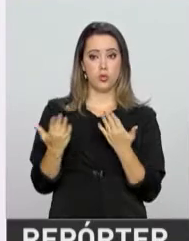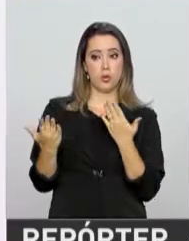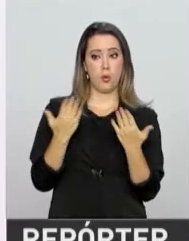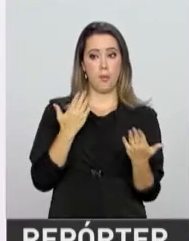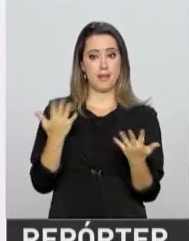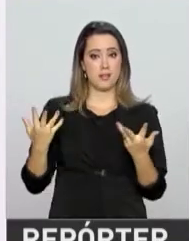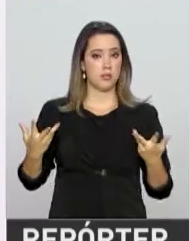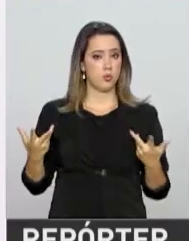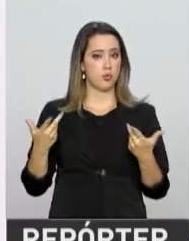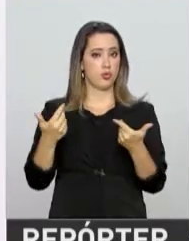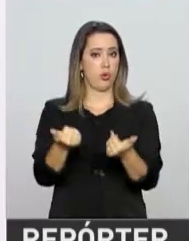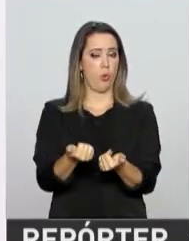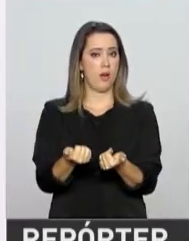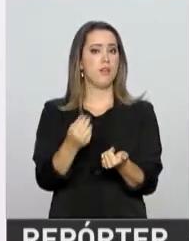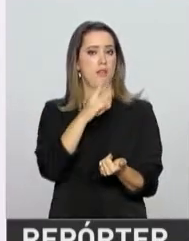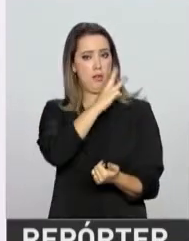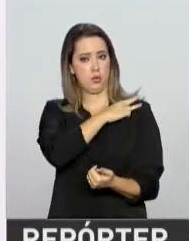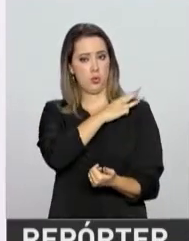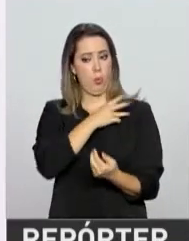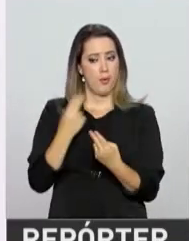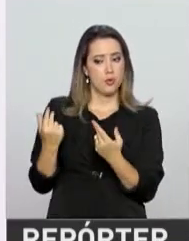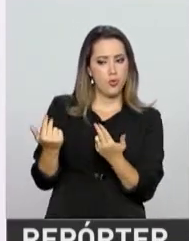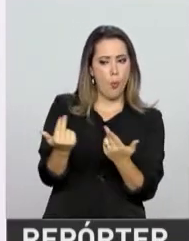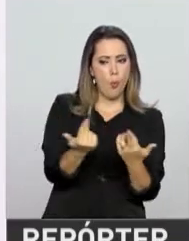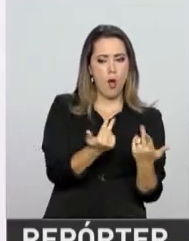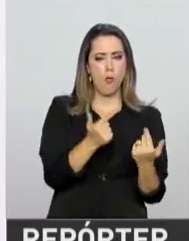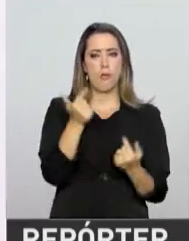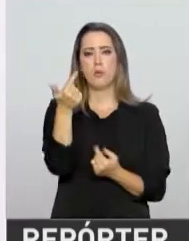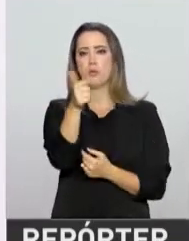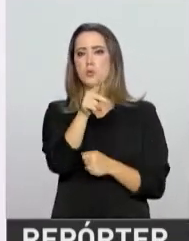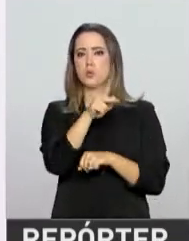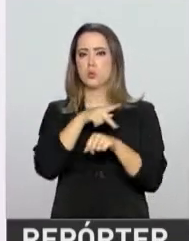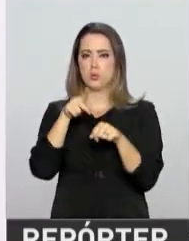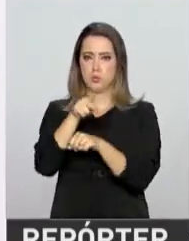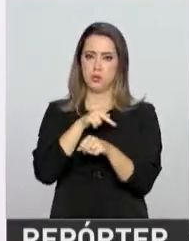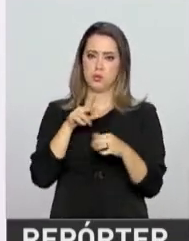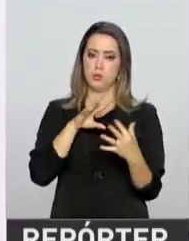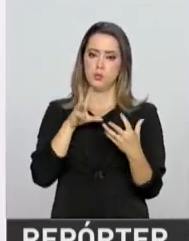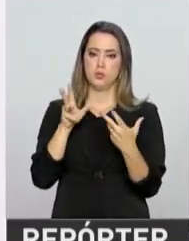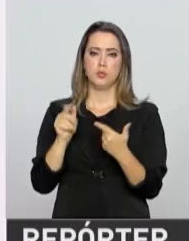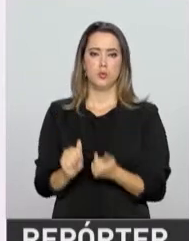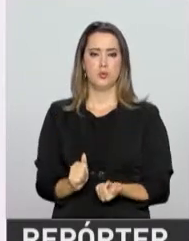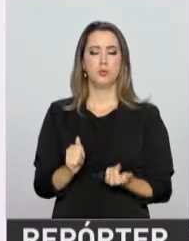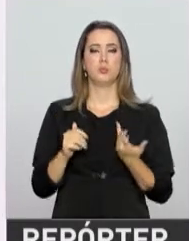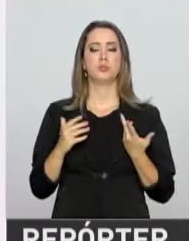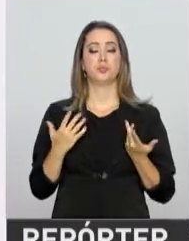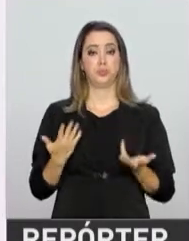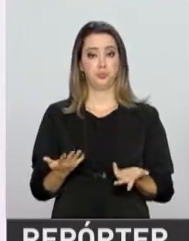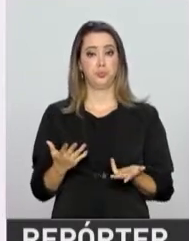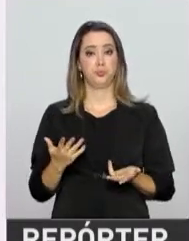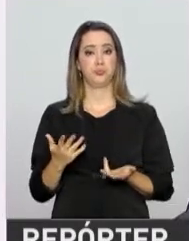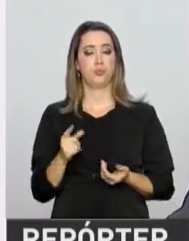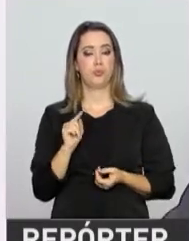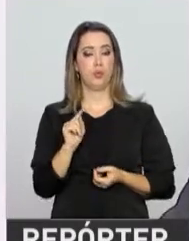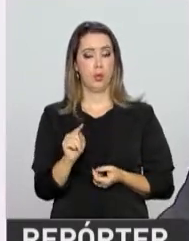tivesse compatibilidade com o que ocorre as principais nações do mundo particularmente